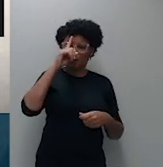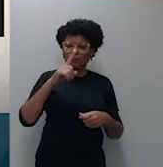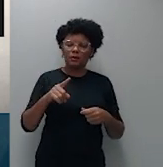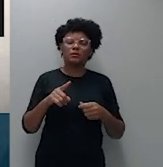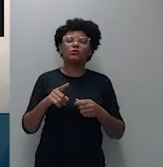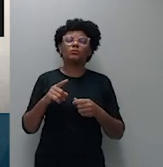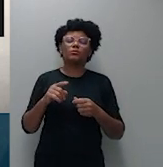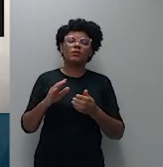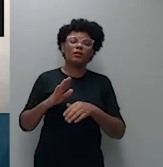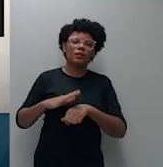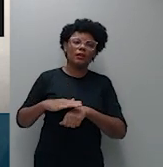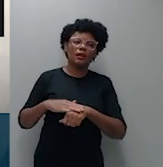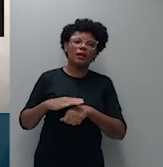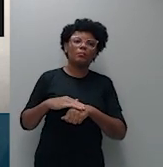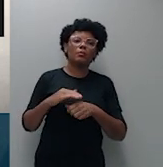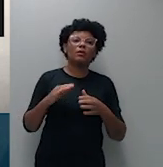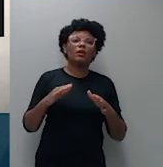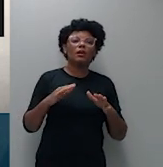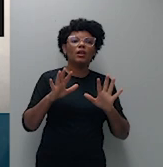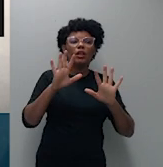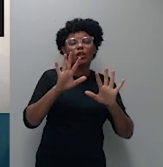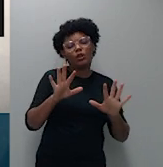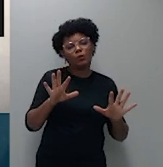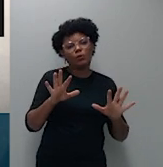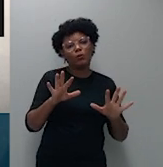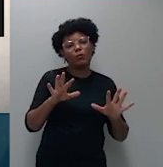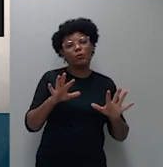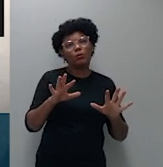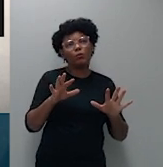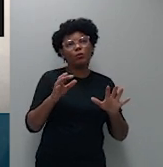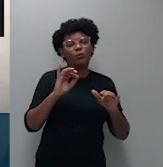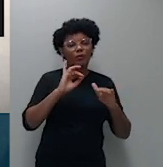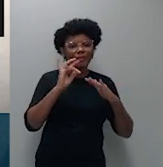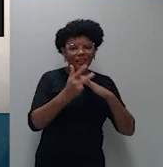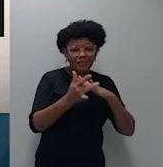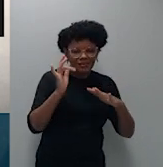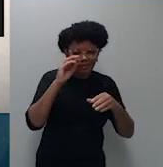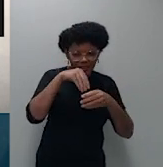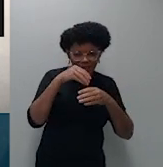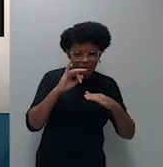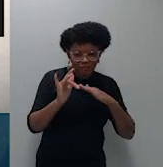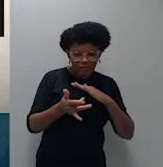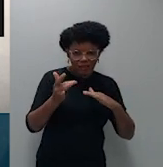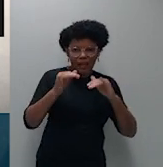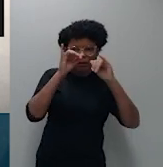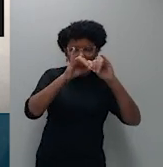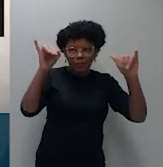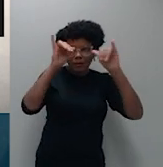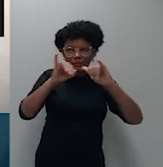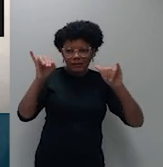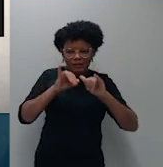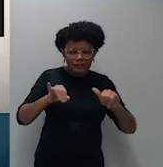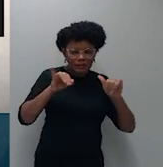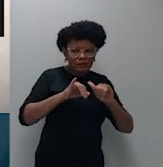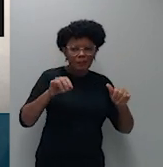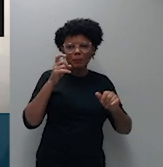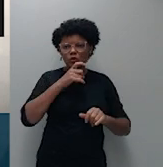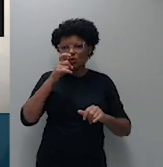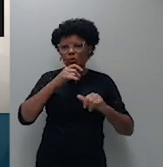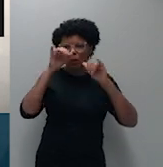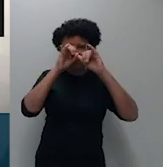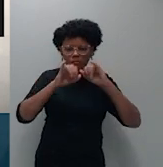ambiente da internet a propagação de mensagens delituosos é muito